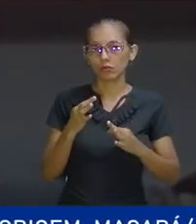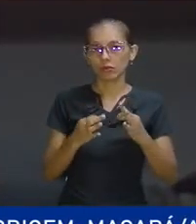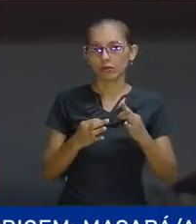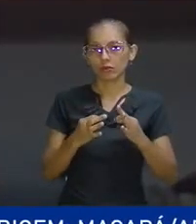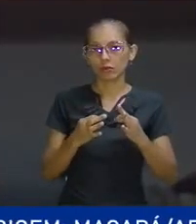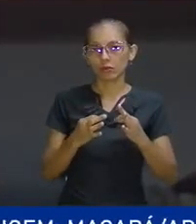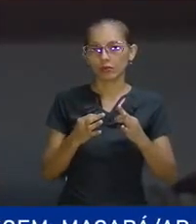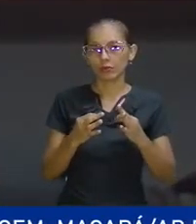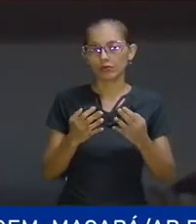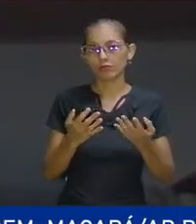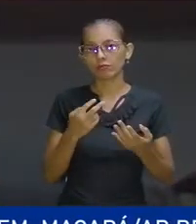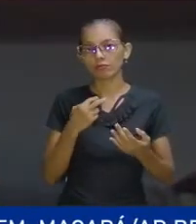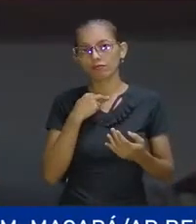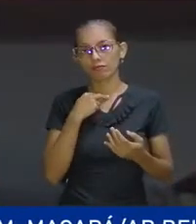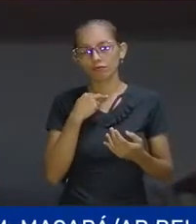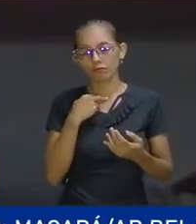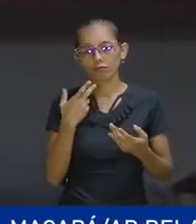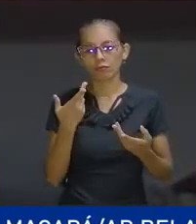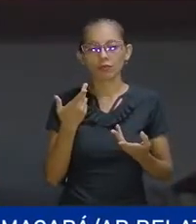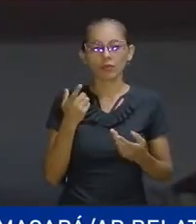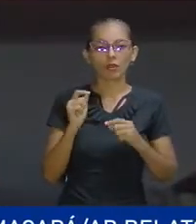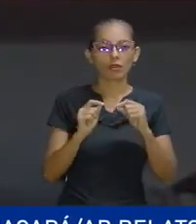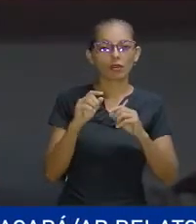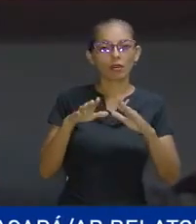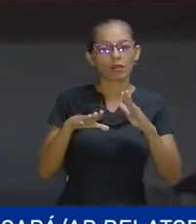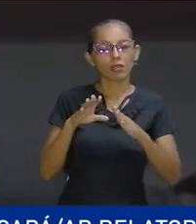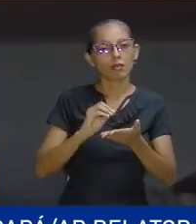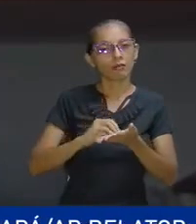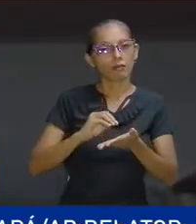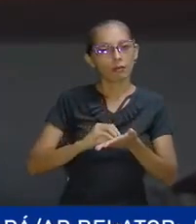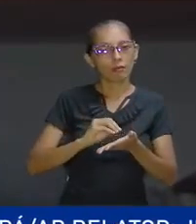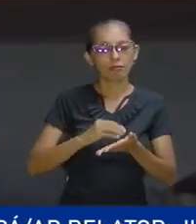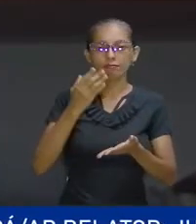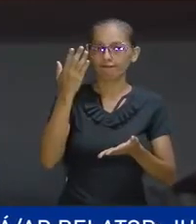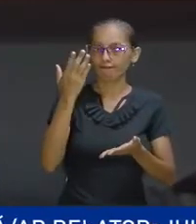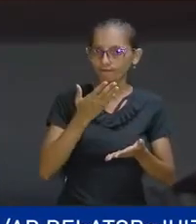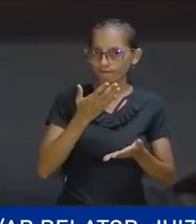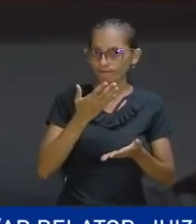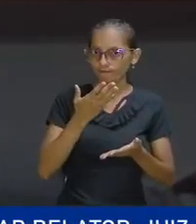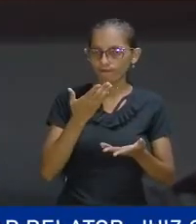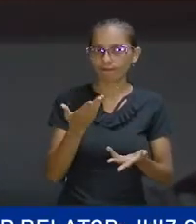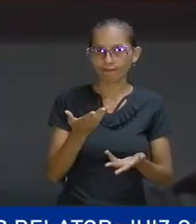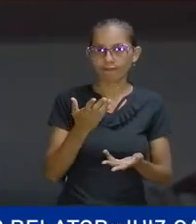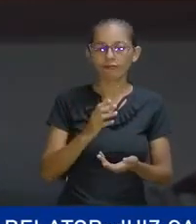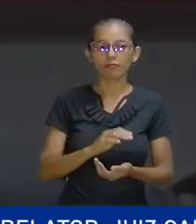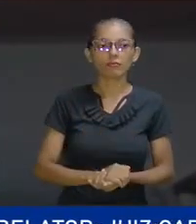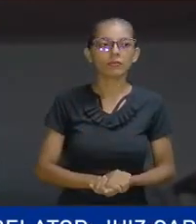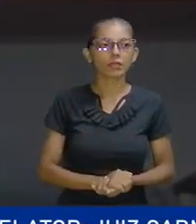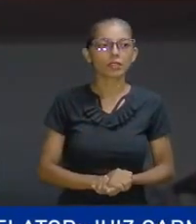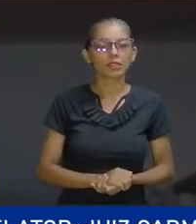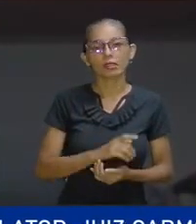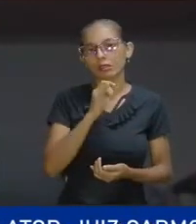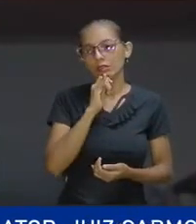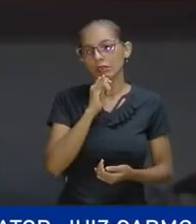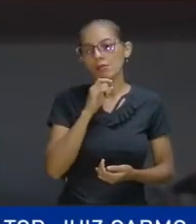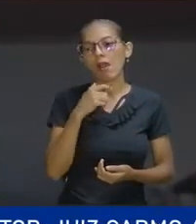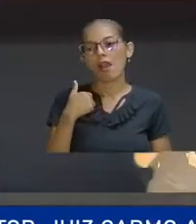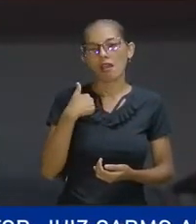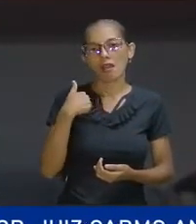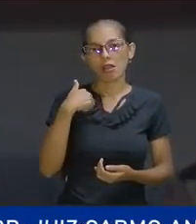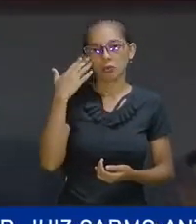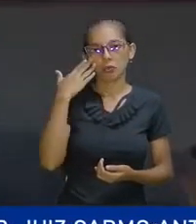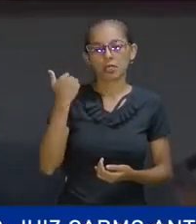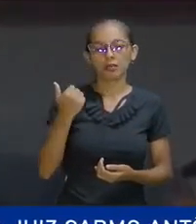com base em mera convicção, né? Essa afirmação de que estou convicto de que tal